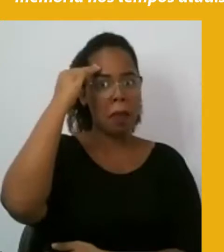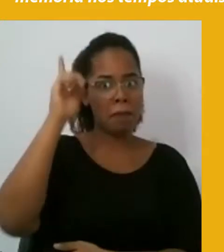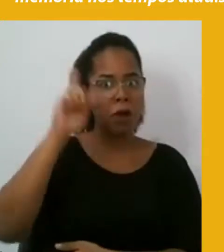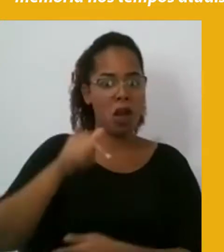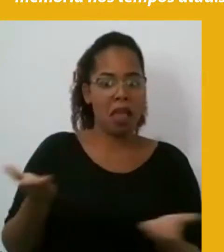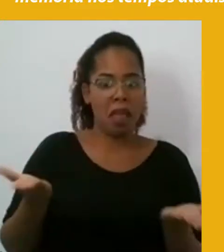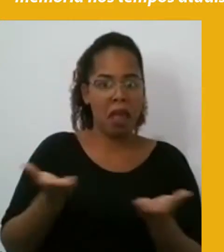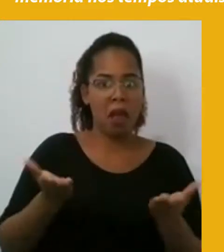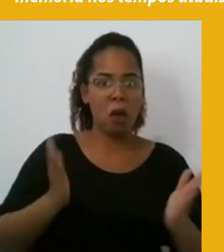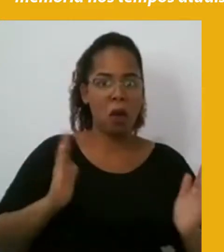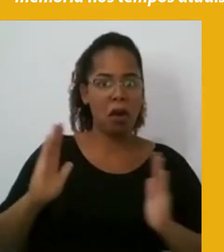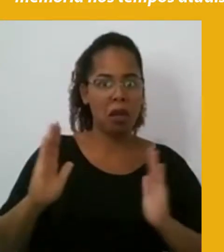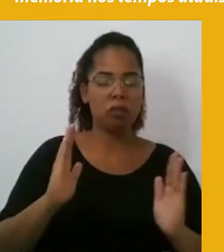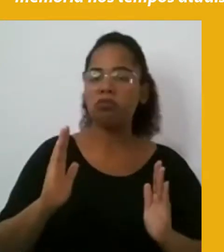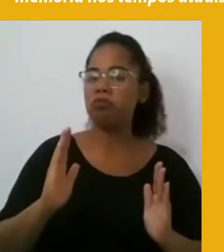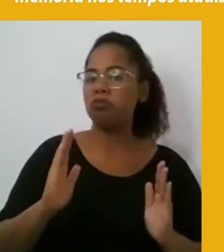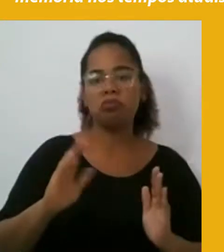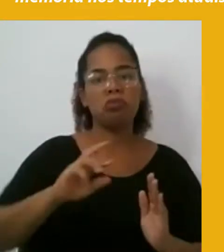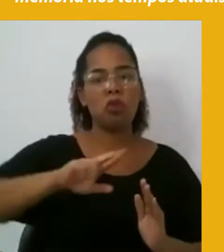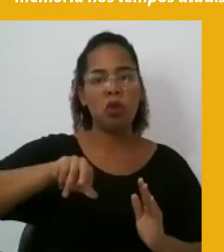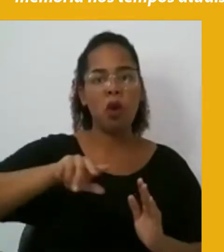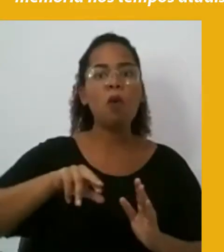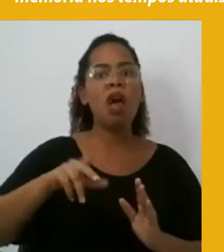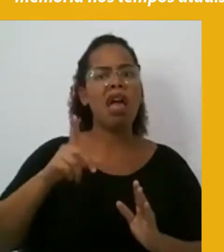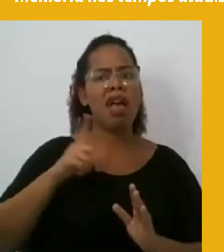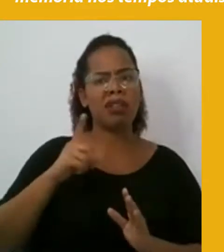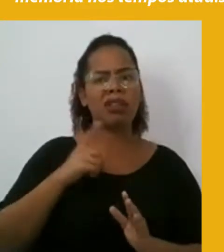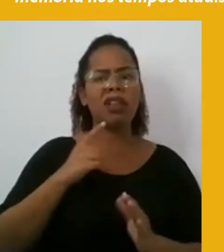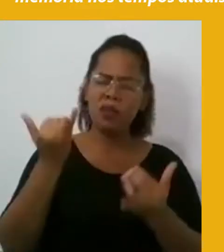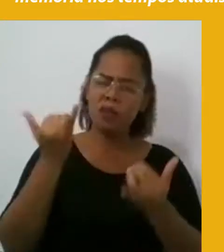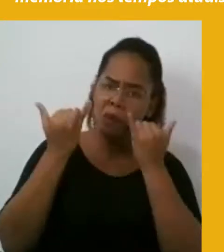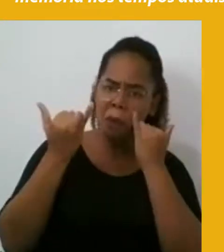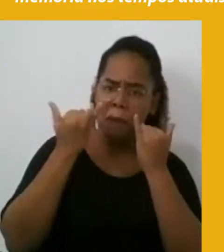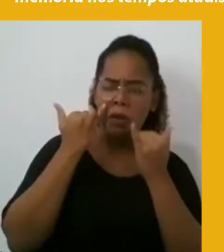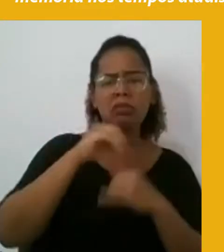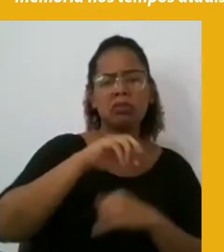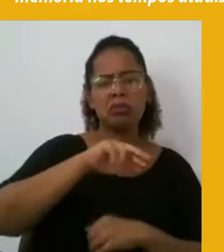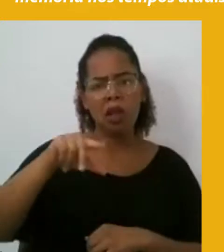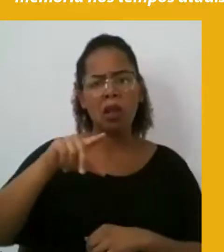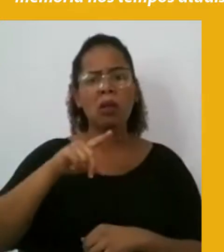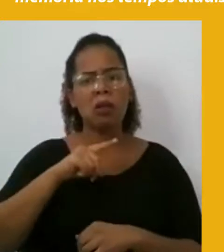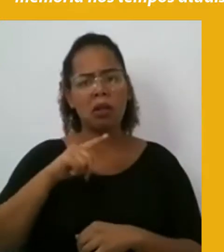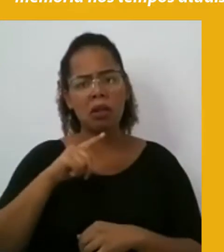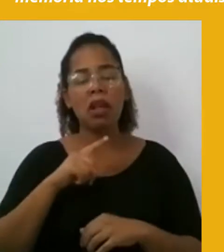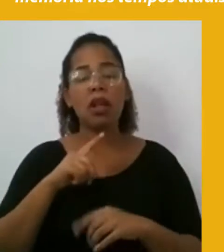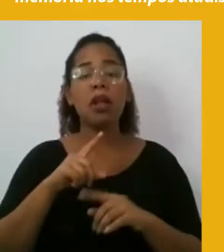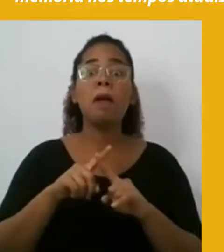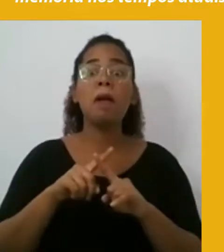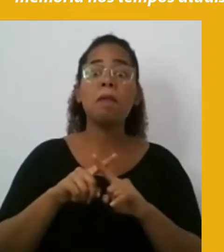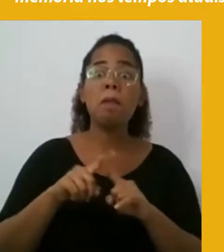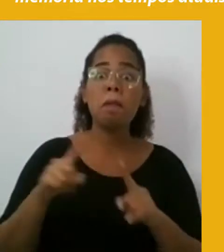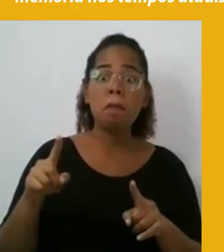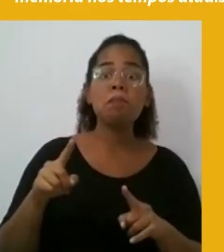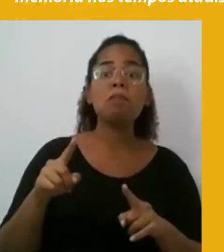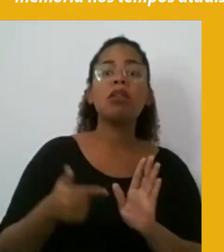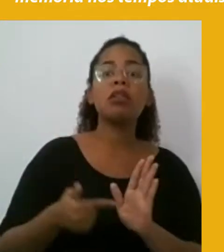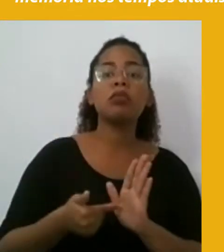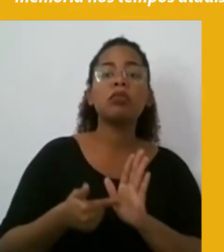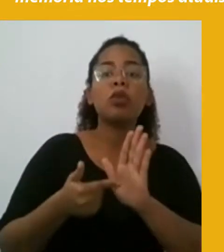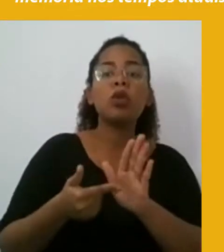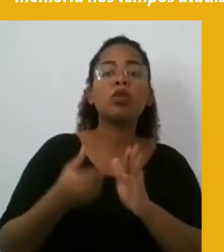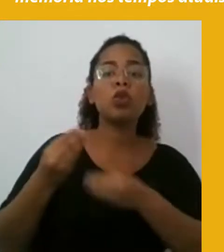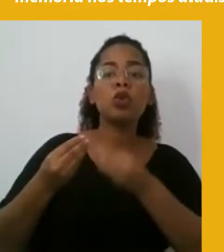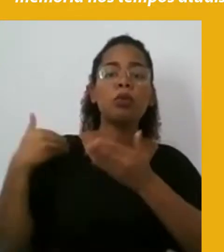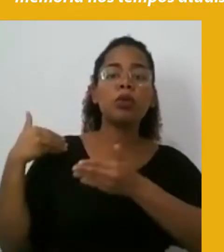arquivo pleno de informações, que a qualquer hora você vai lá, abre essa gaveta, né? Mas a memória